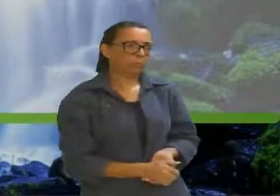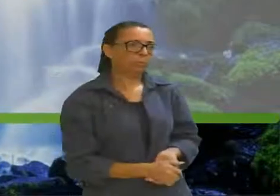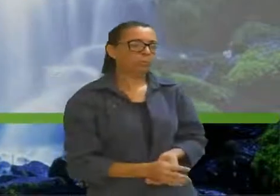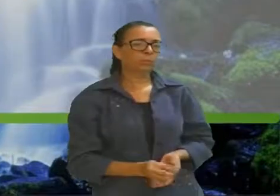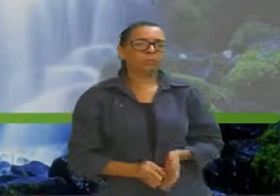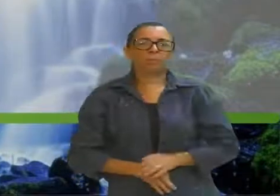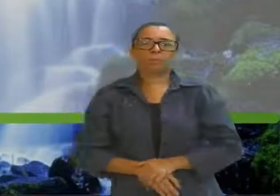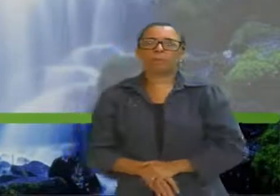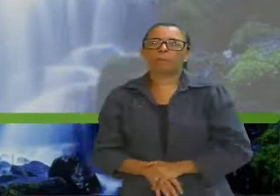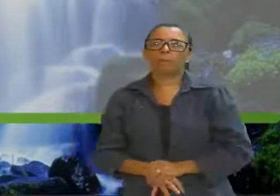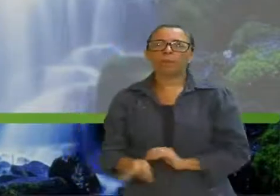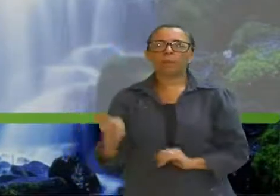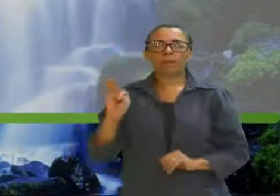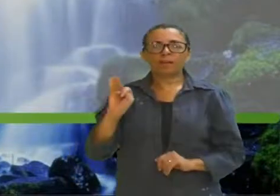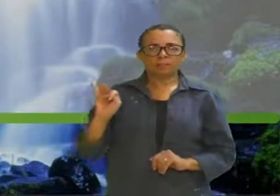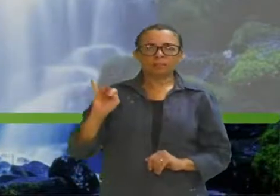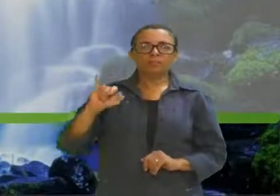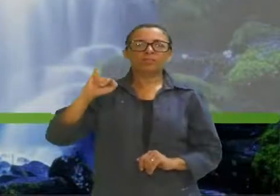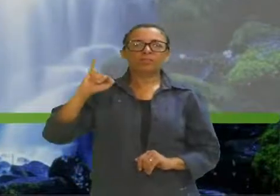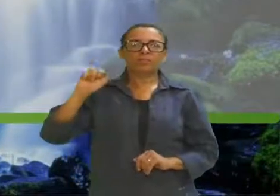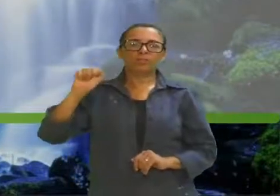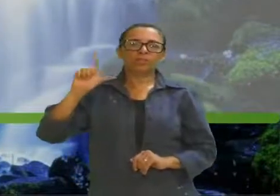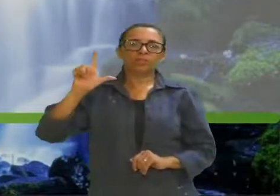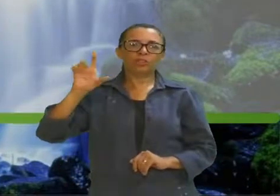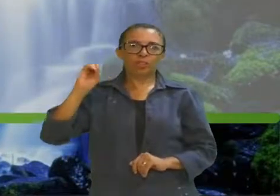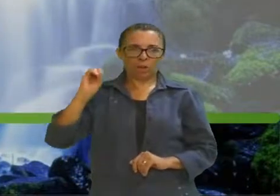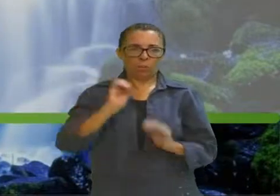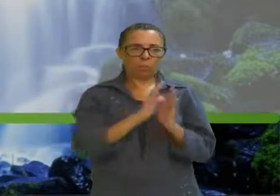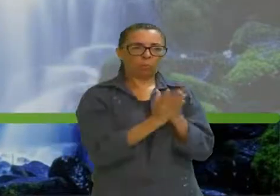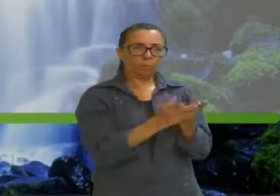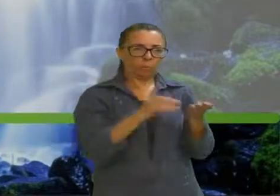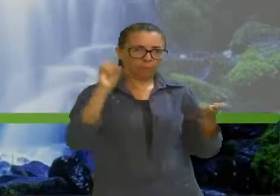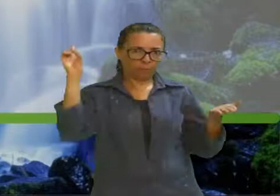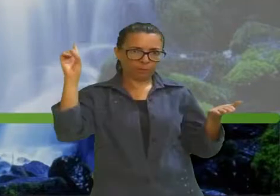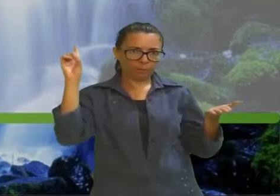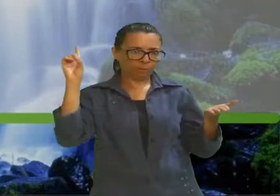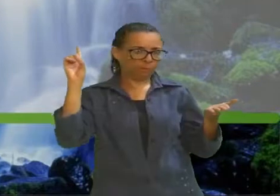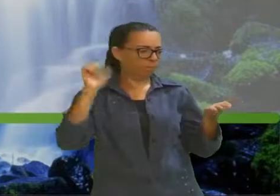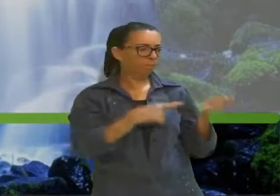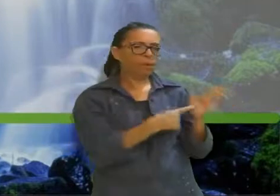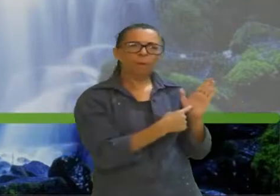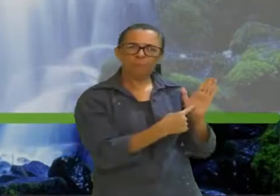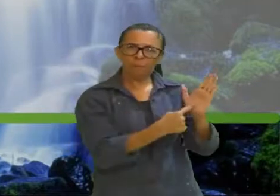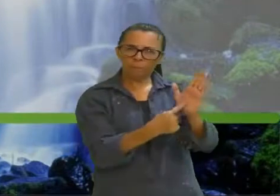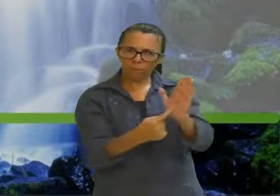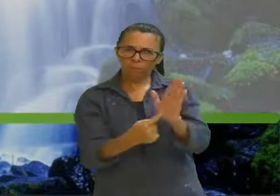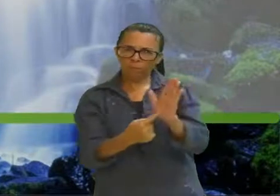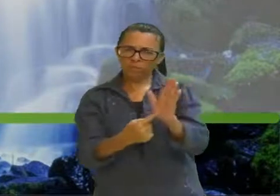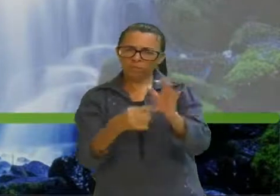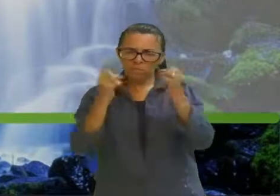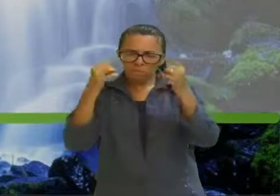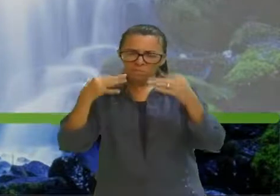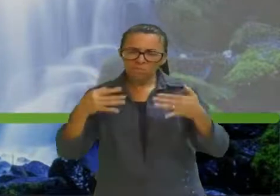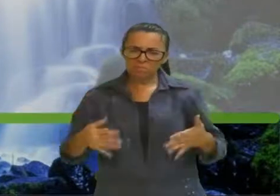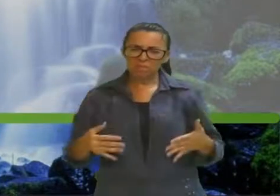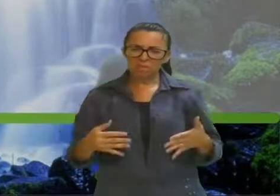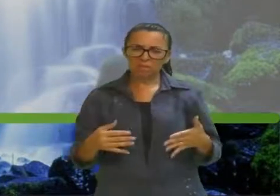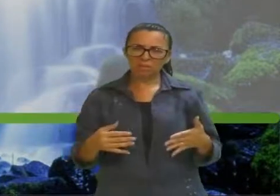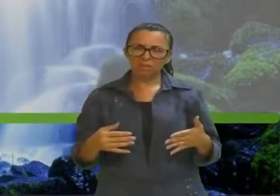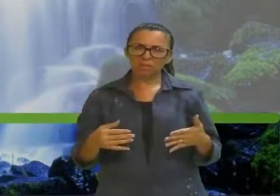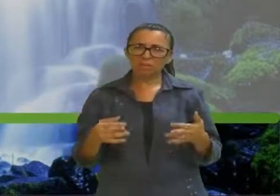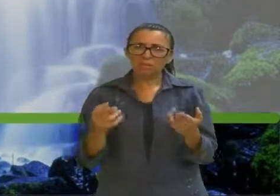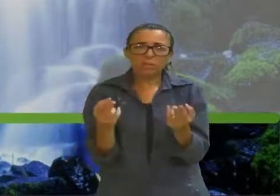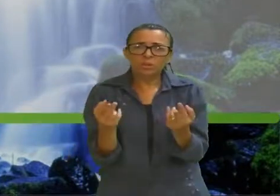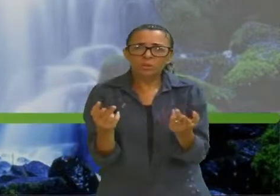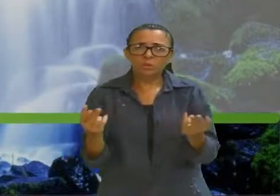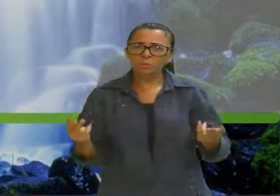assunto, a fim de mostrar que a fé que não se prova por meio de